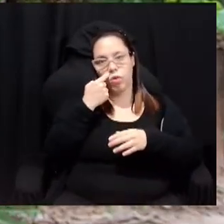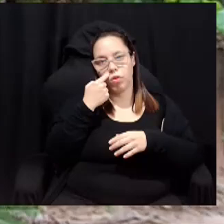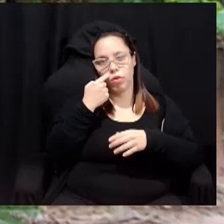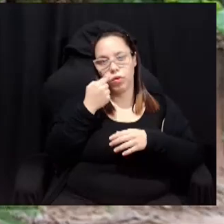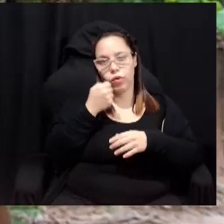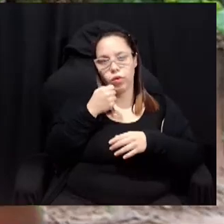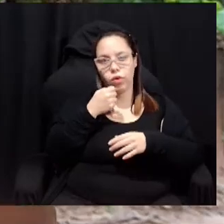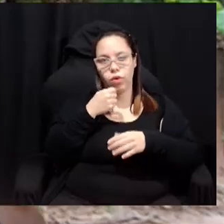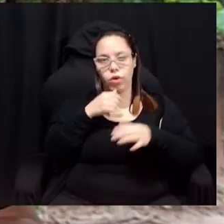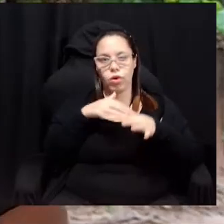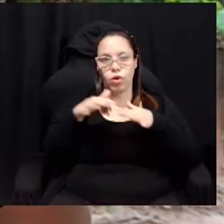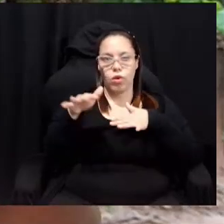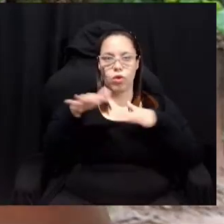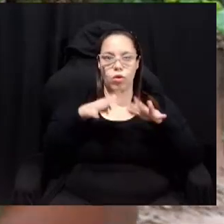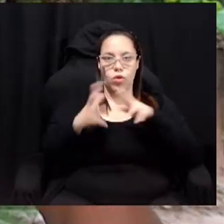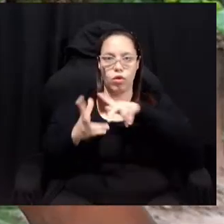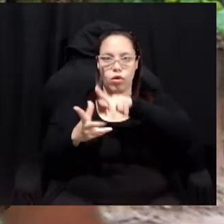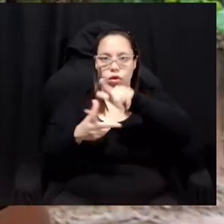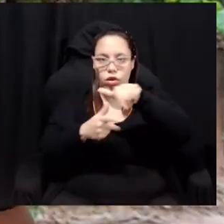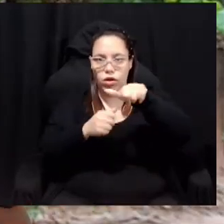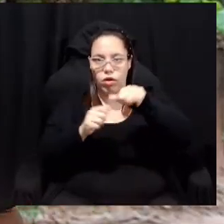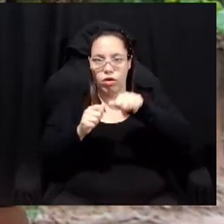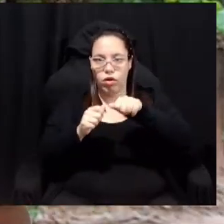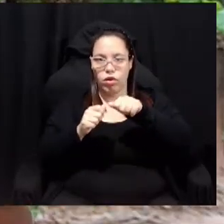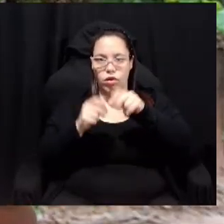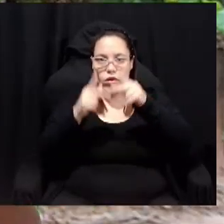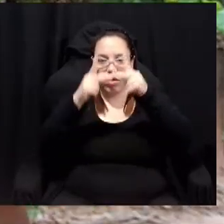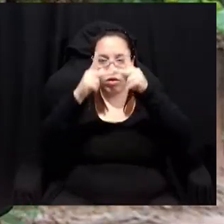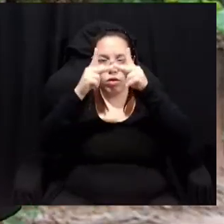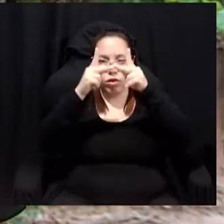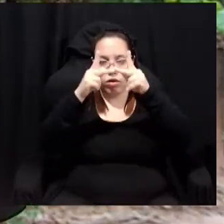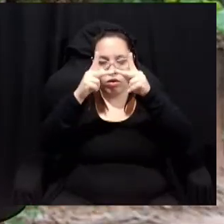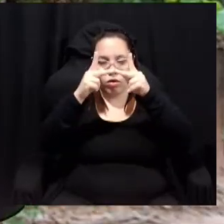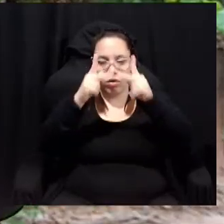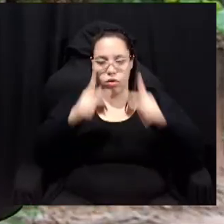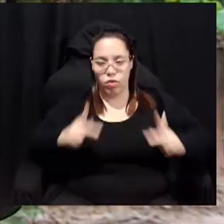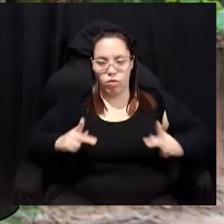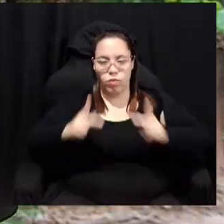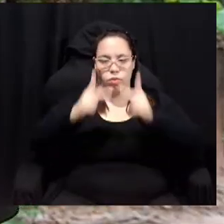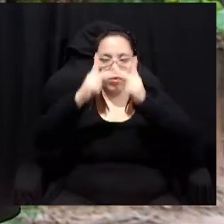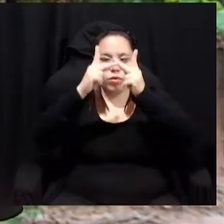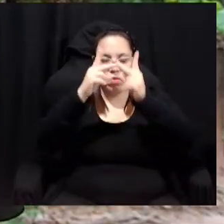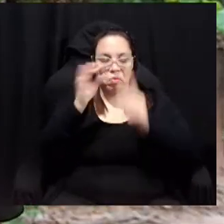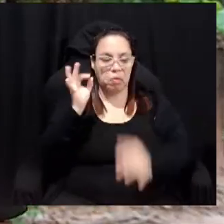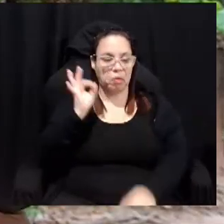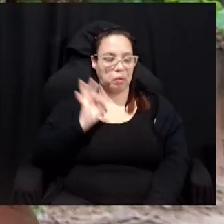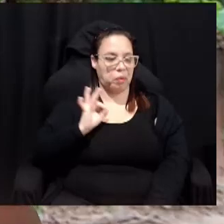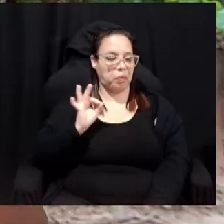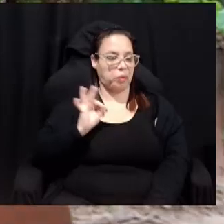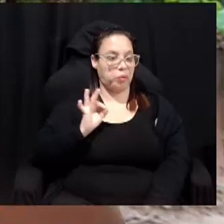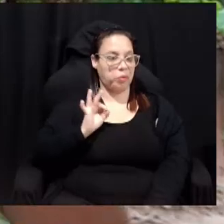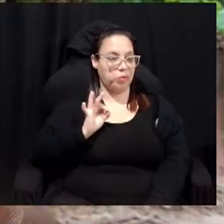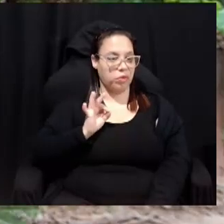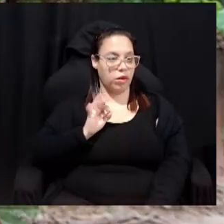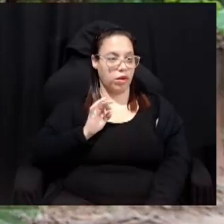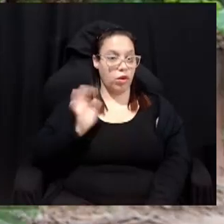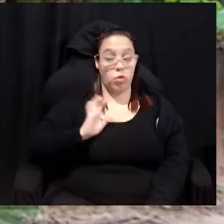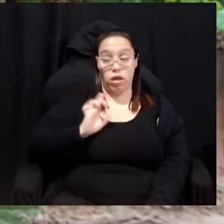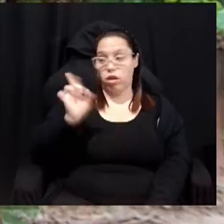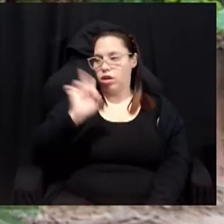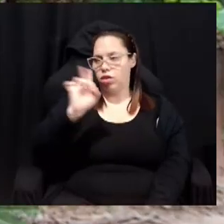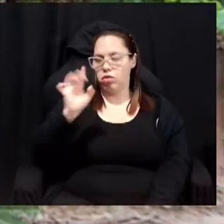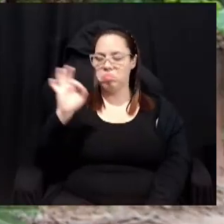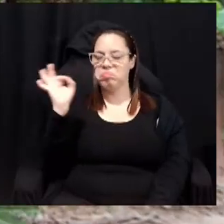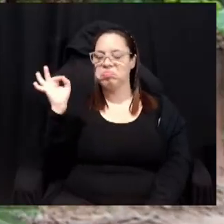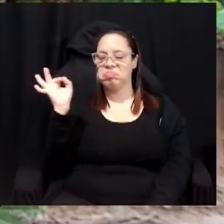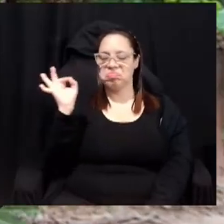movimentos internacionais, franceses, de pessoas assim, nobres, não são ricas, são uma nobreza,